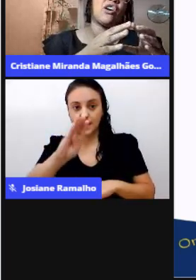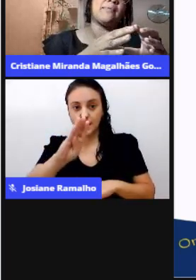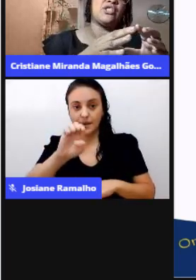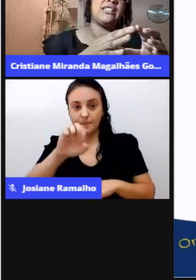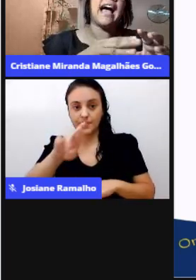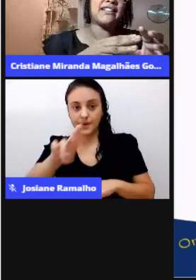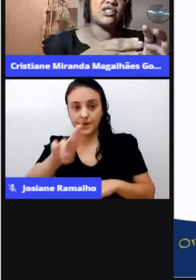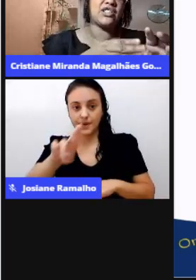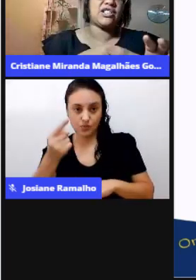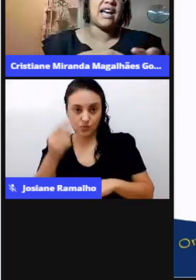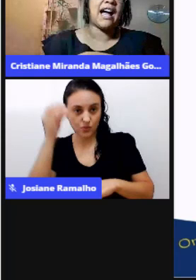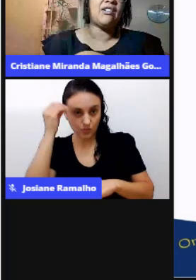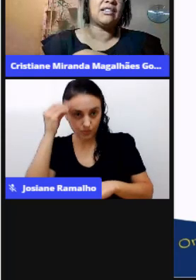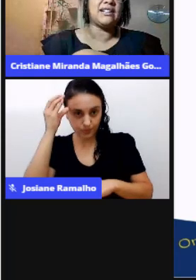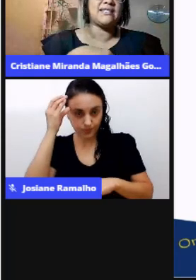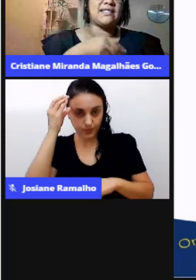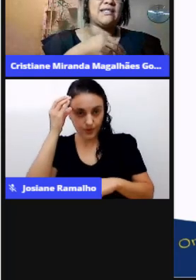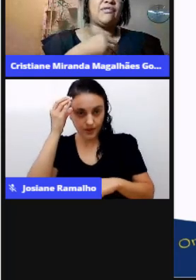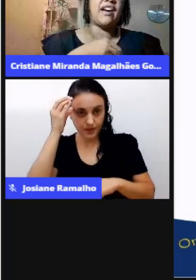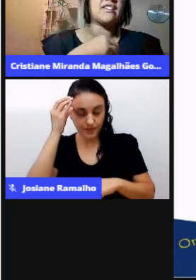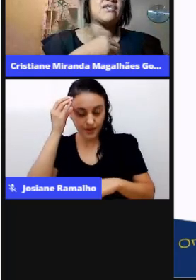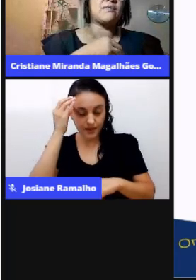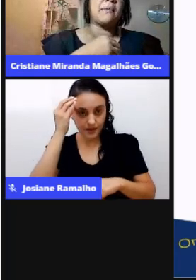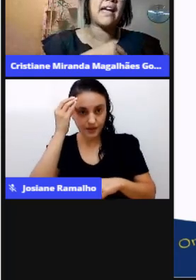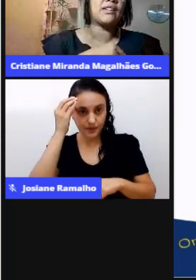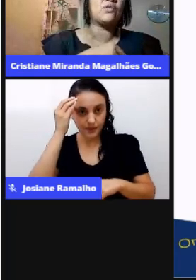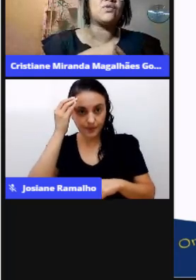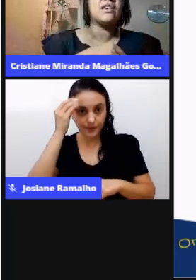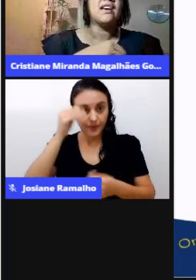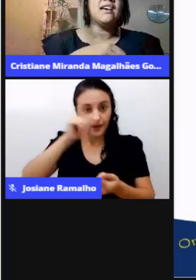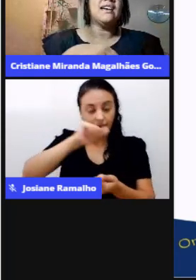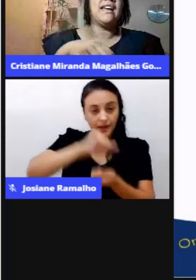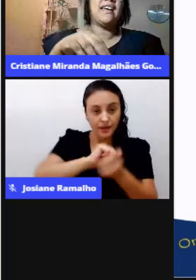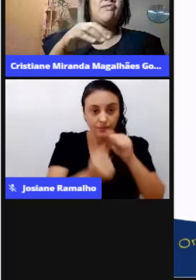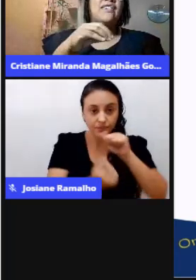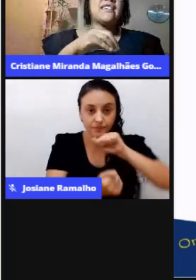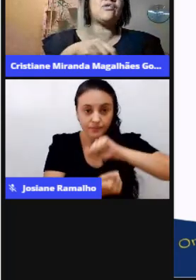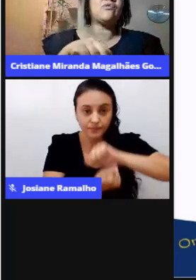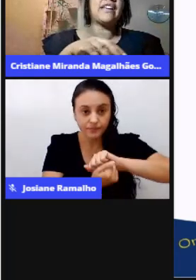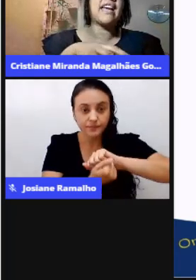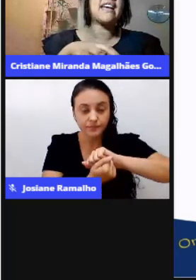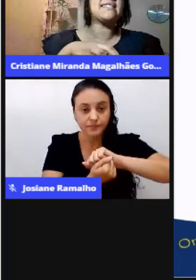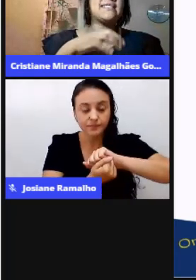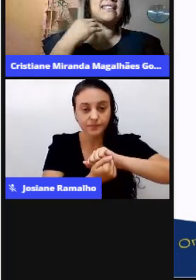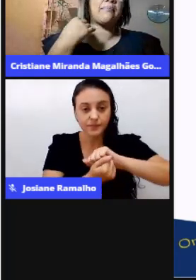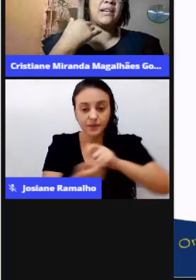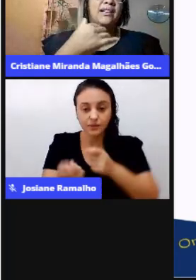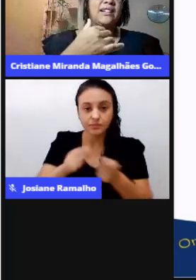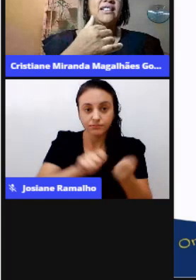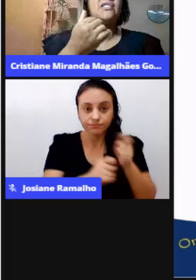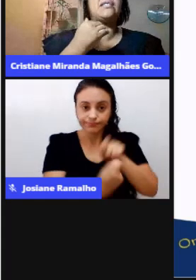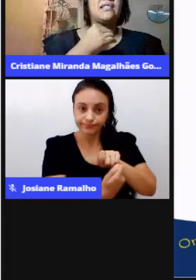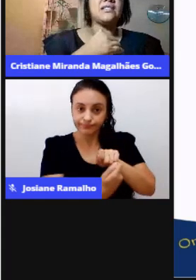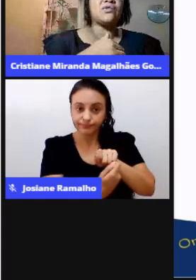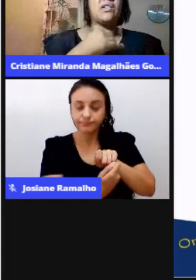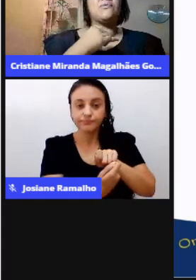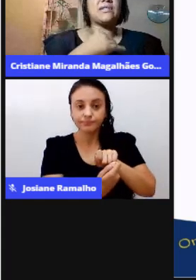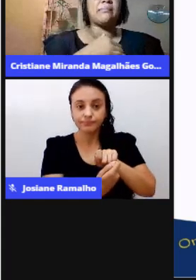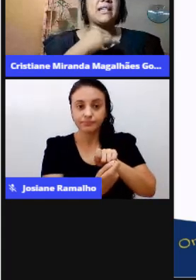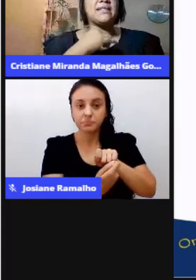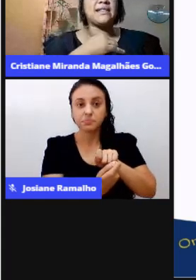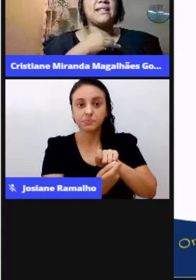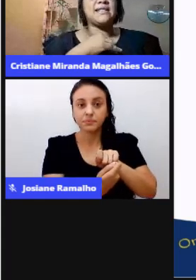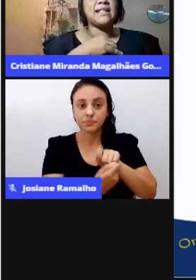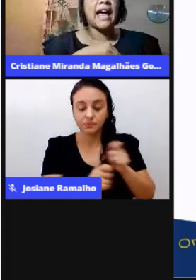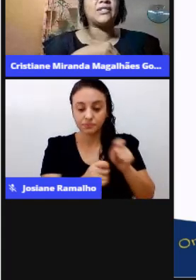nessa forma didática de dar aula, nesses diversos métodos, fazendo com que esse saber grande se transforme